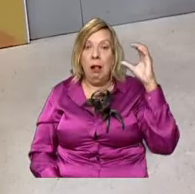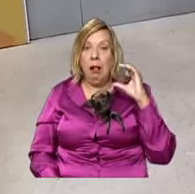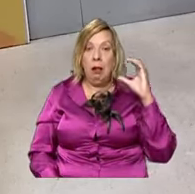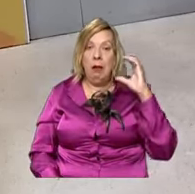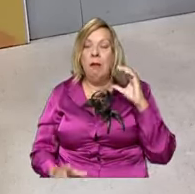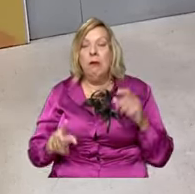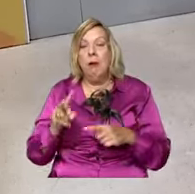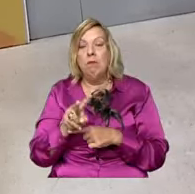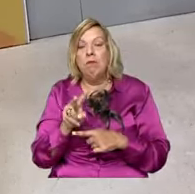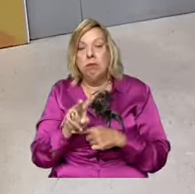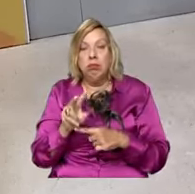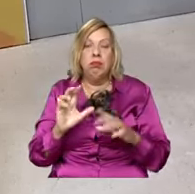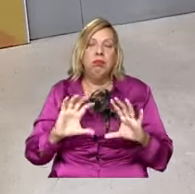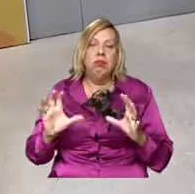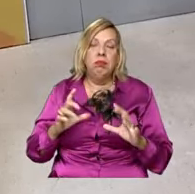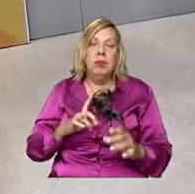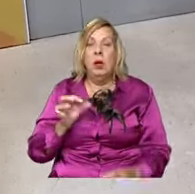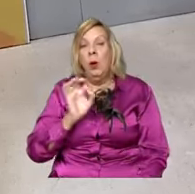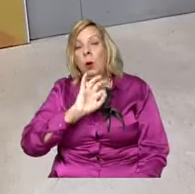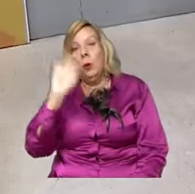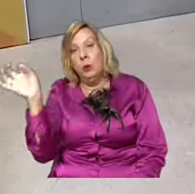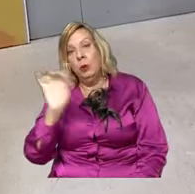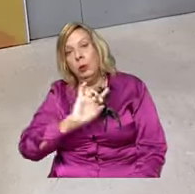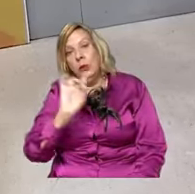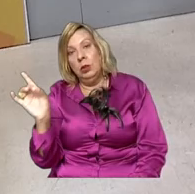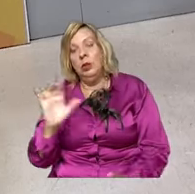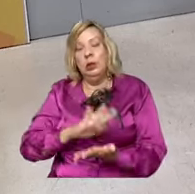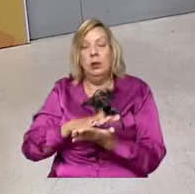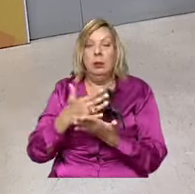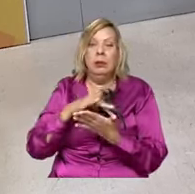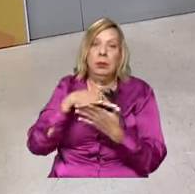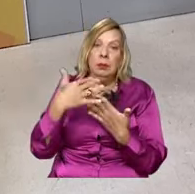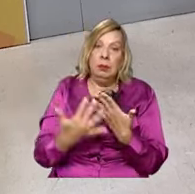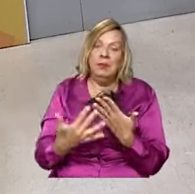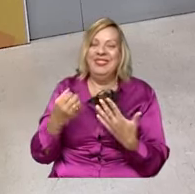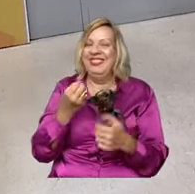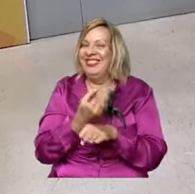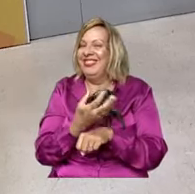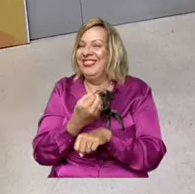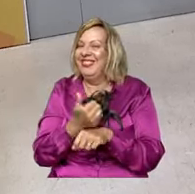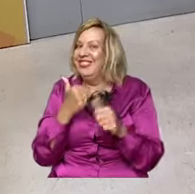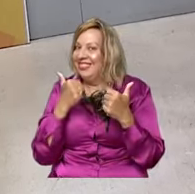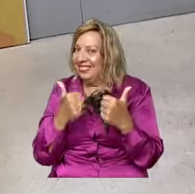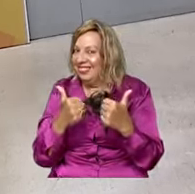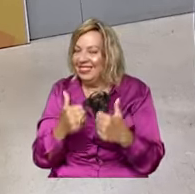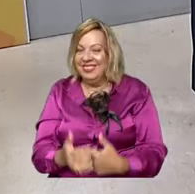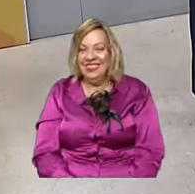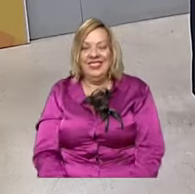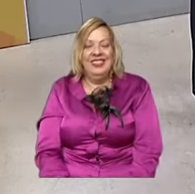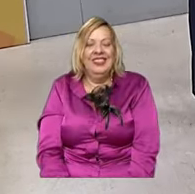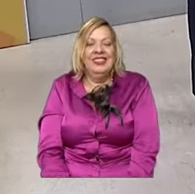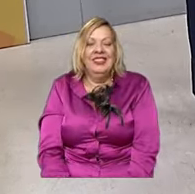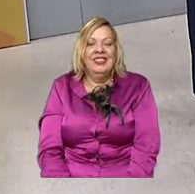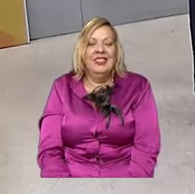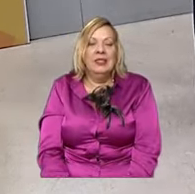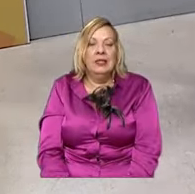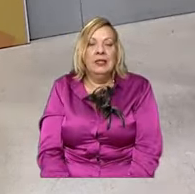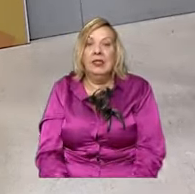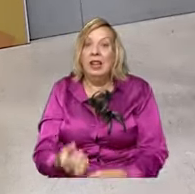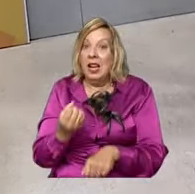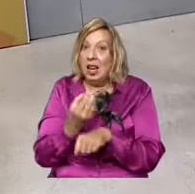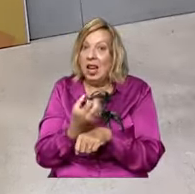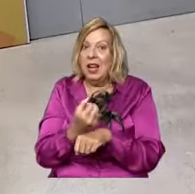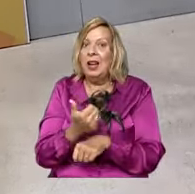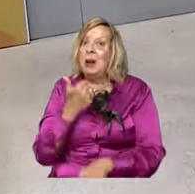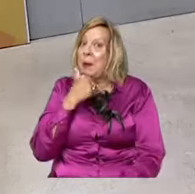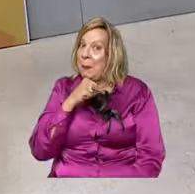nosso Globo. Ótimo dia também para a nossa intérprete de Libras, a nossa querida Raquel Silveira. É isso mesmo. A Raquel também é mãe de